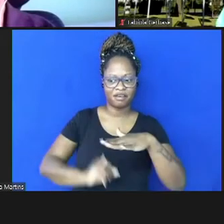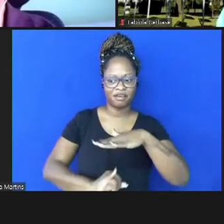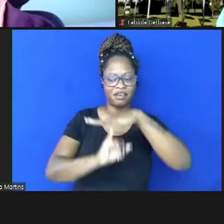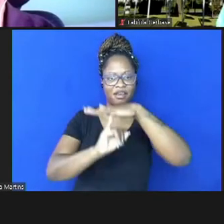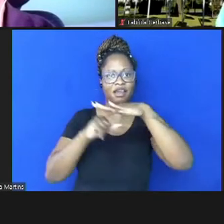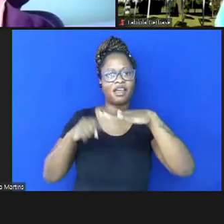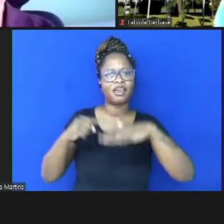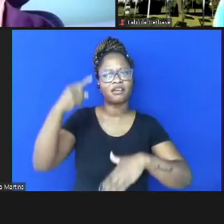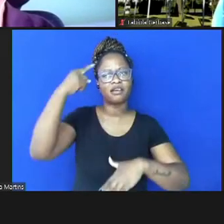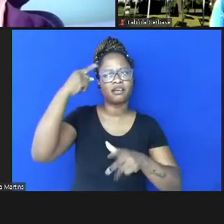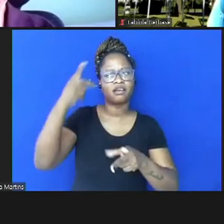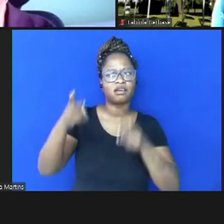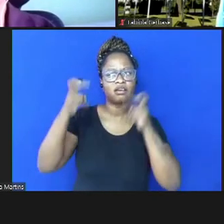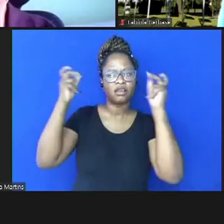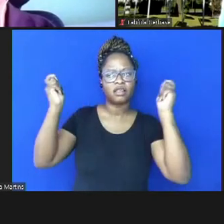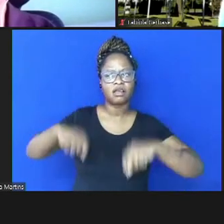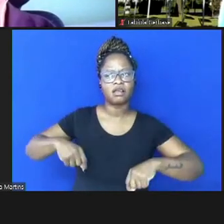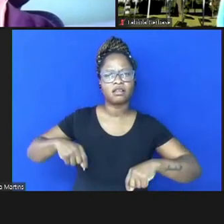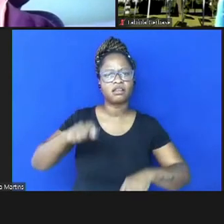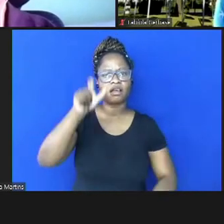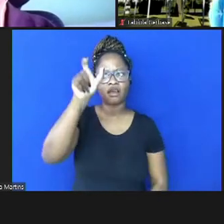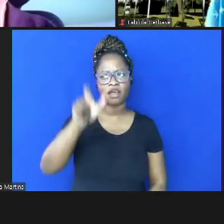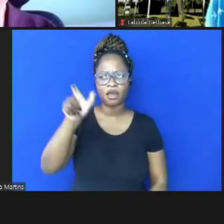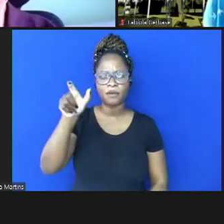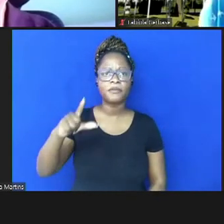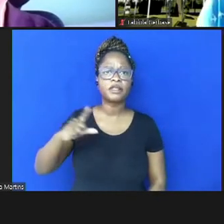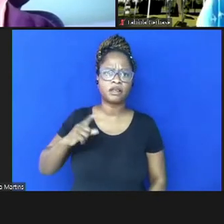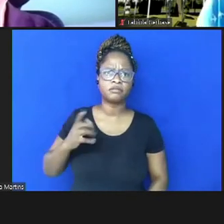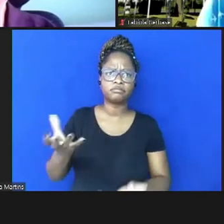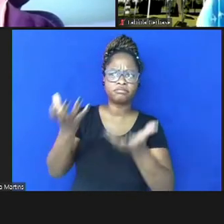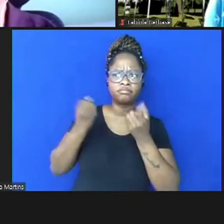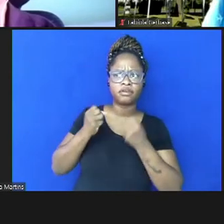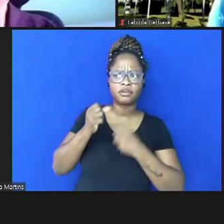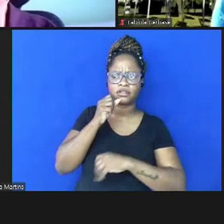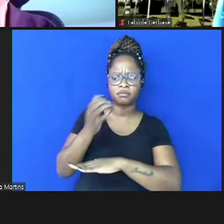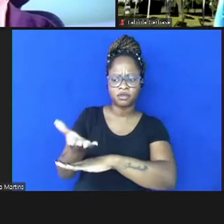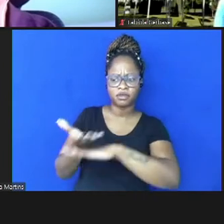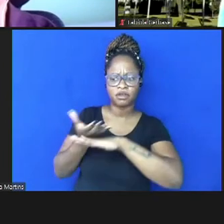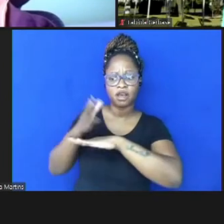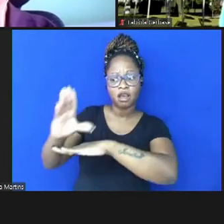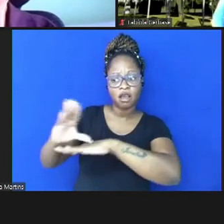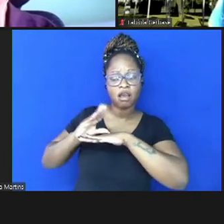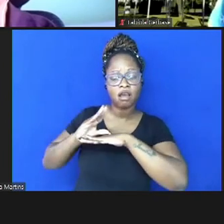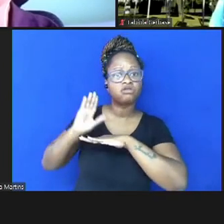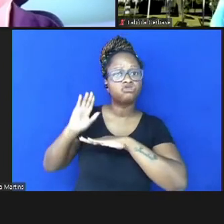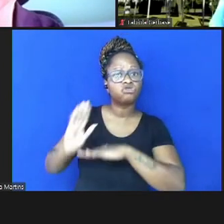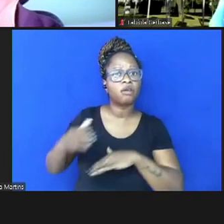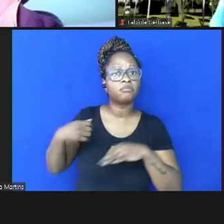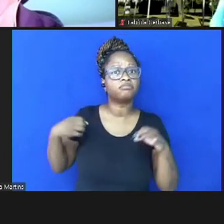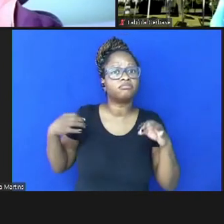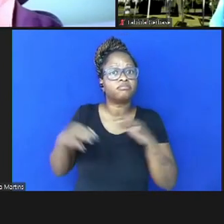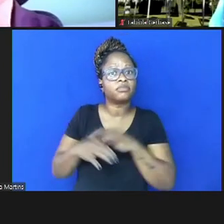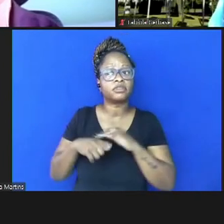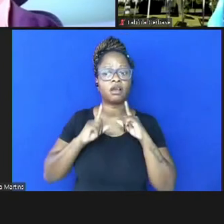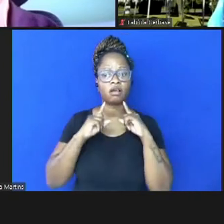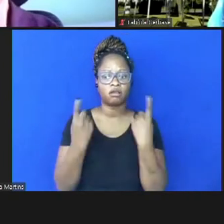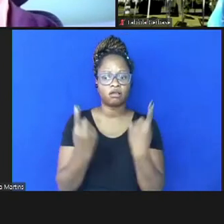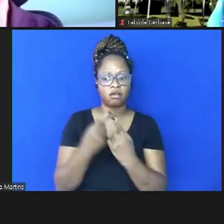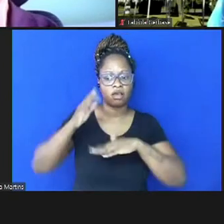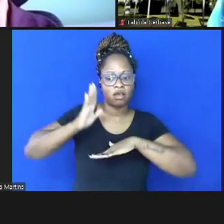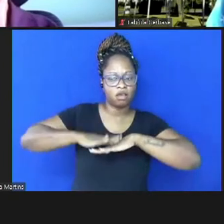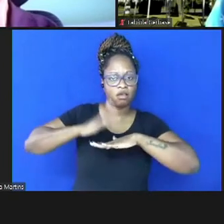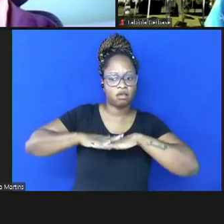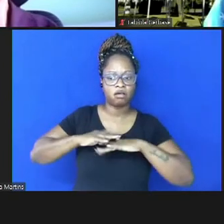também que uma pessoa que já tenha recebido, por exemplo, um humboldtiano, ele realize uma reunião que reúna